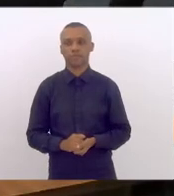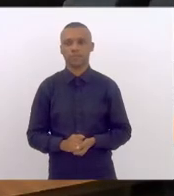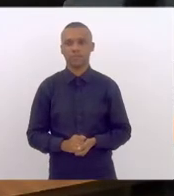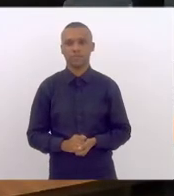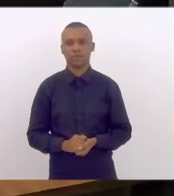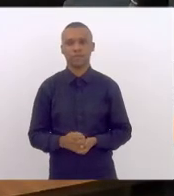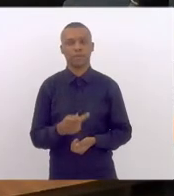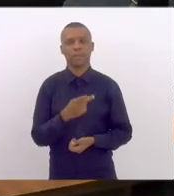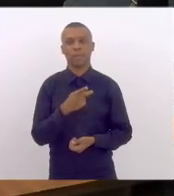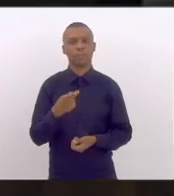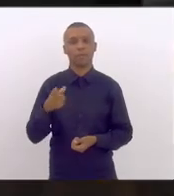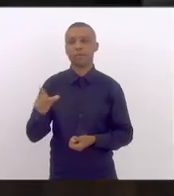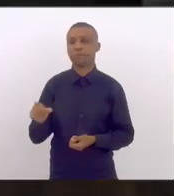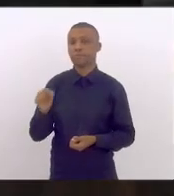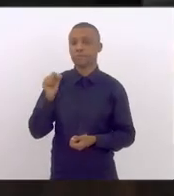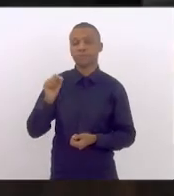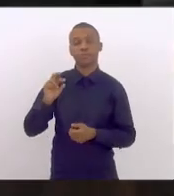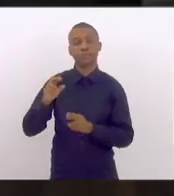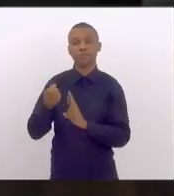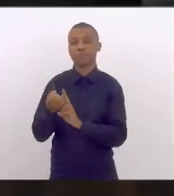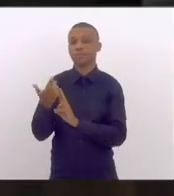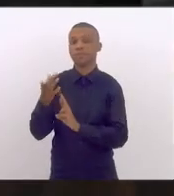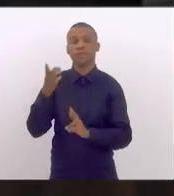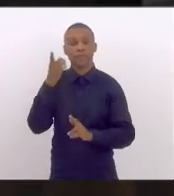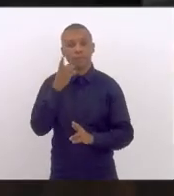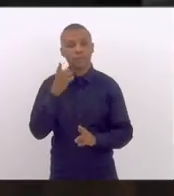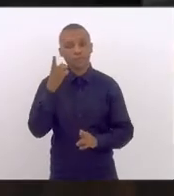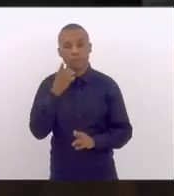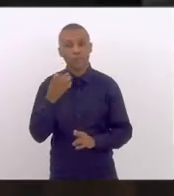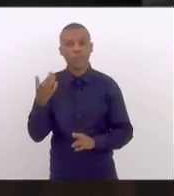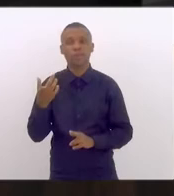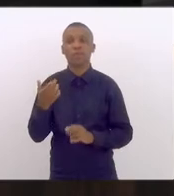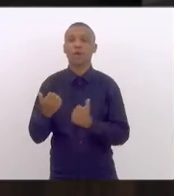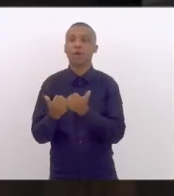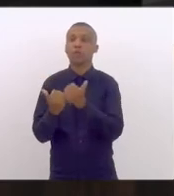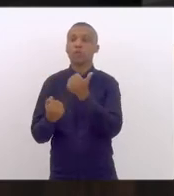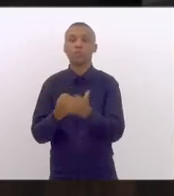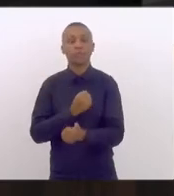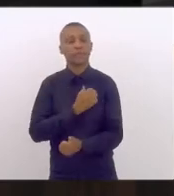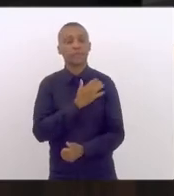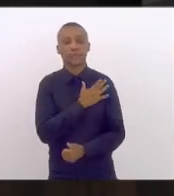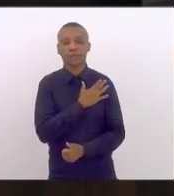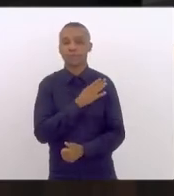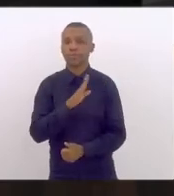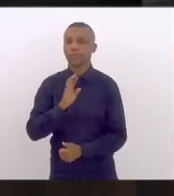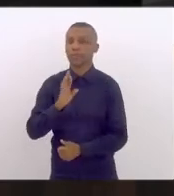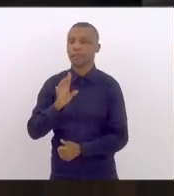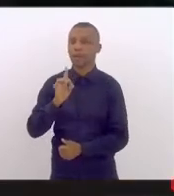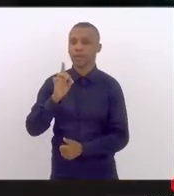presidência designa relator deputado Subtenente Bernardo